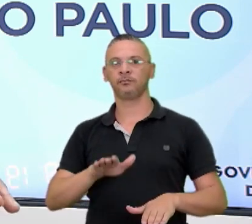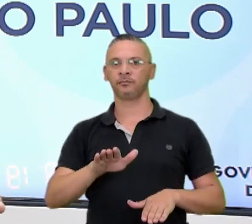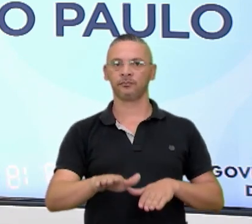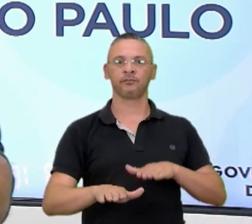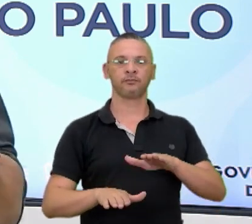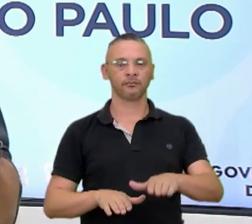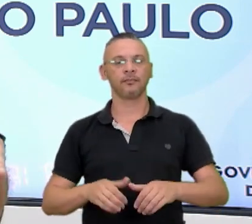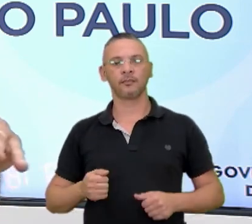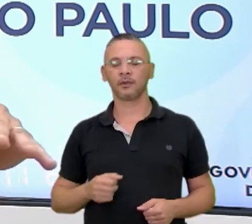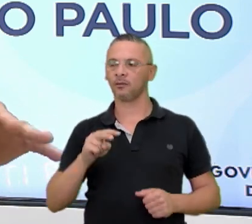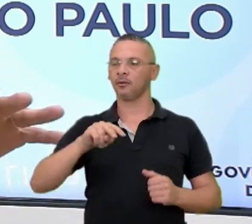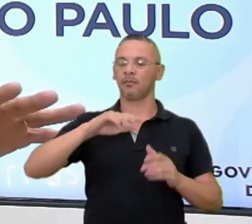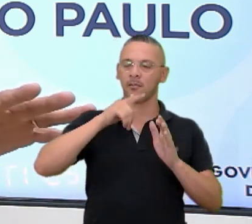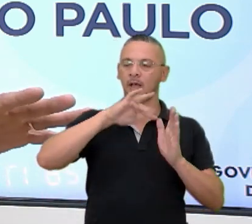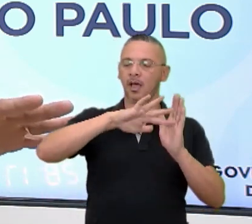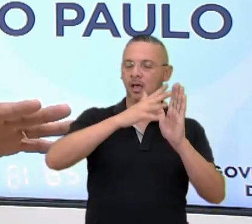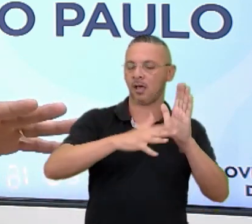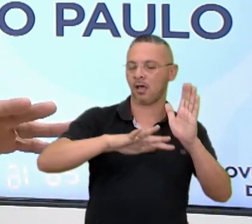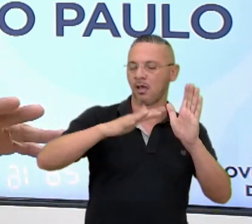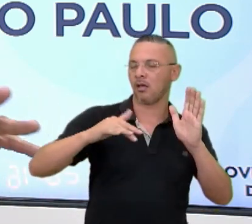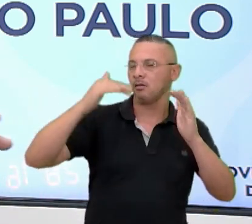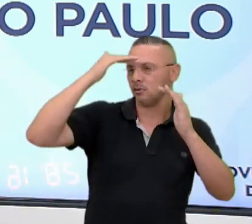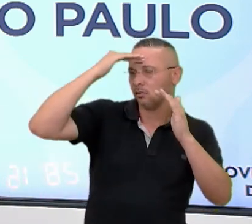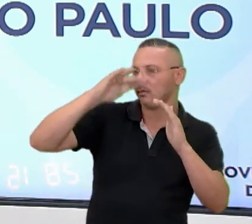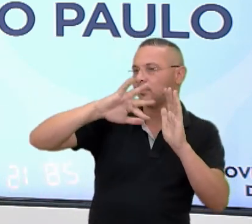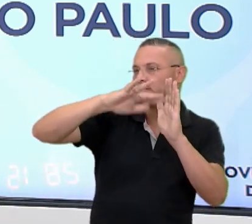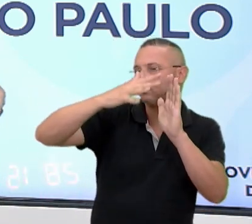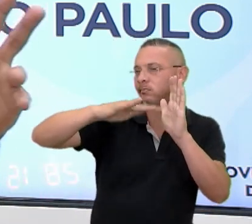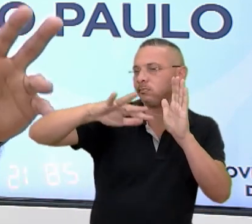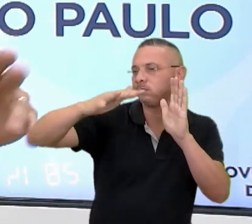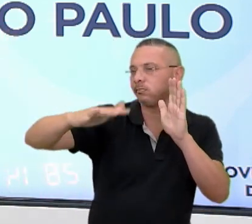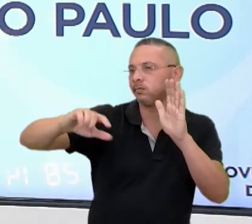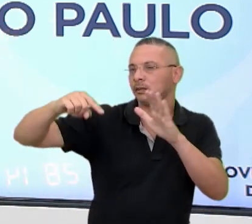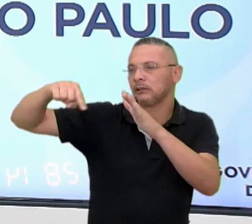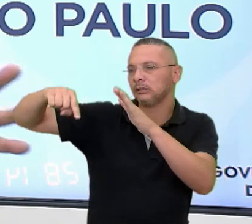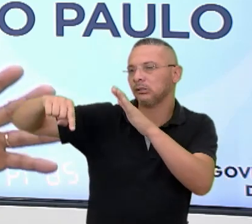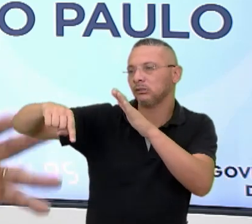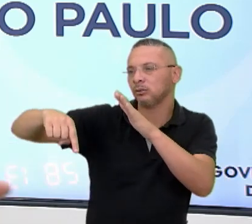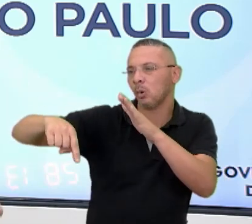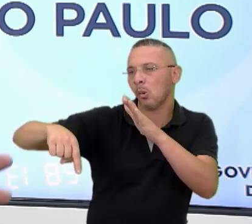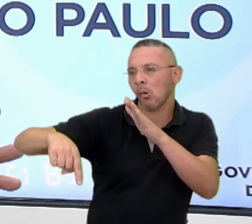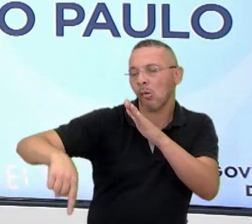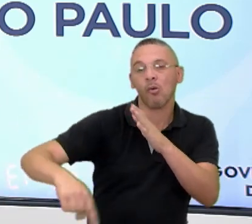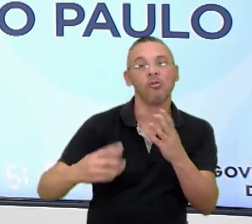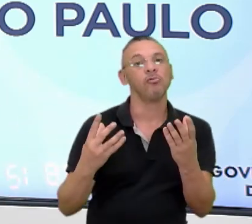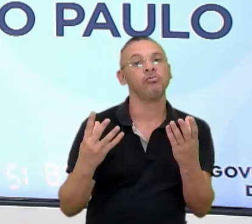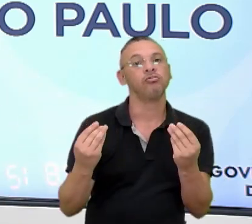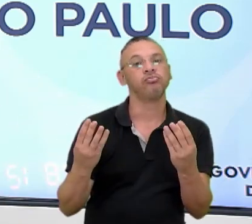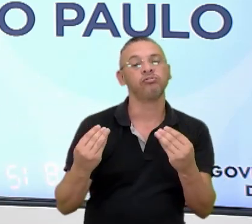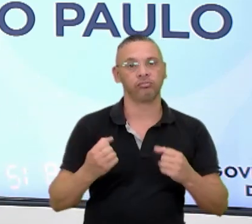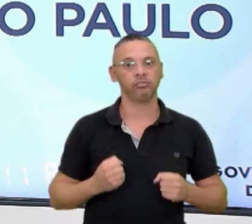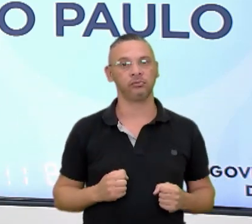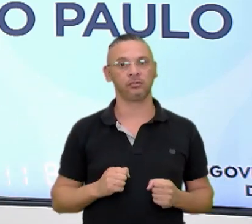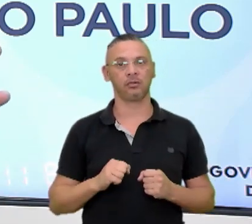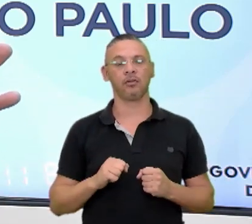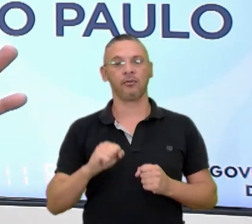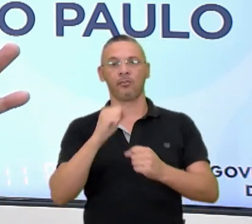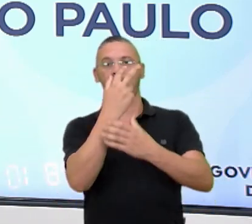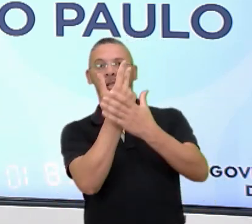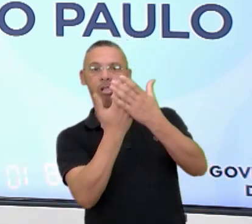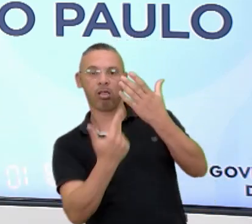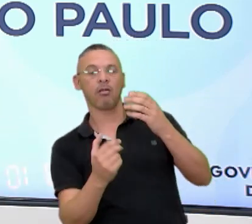areia, olhando o mar é grandioso, é profundo, tem muita coisa lá, podemos nos afogar, não sabemos